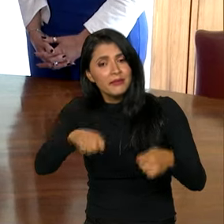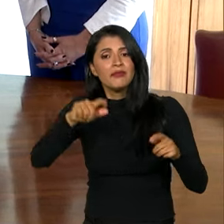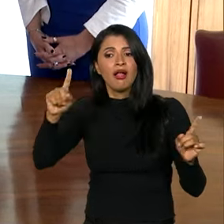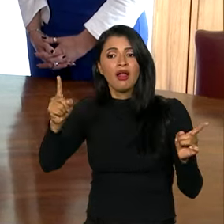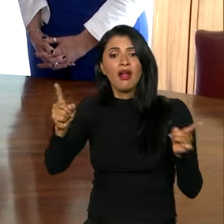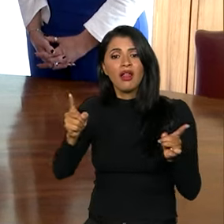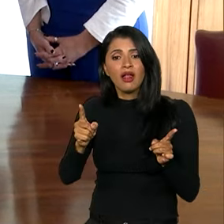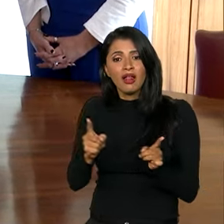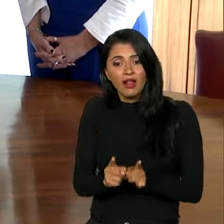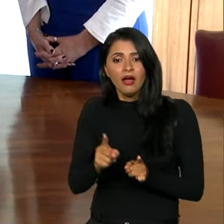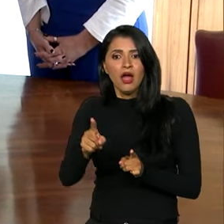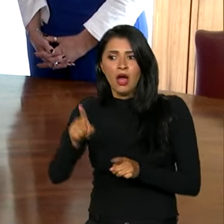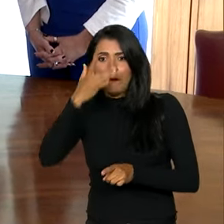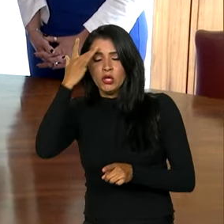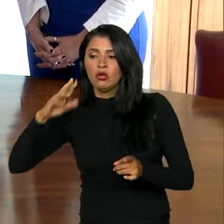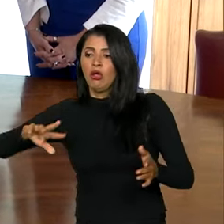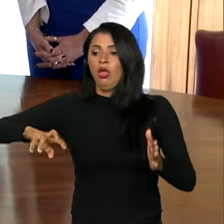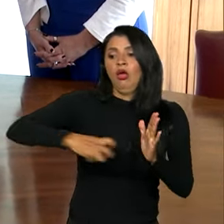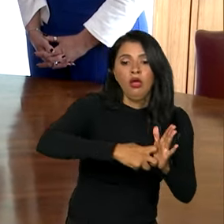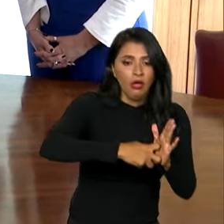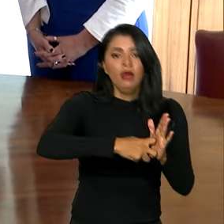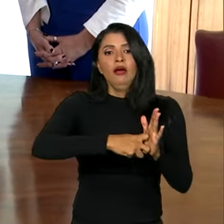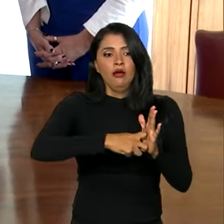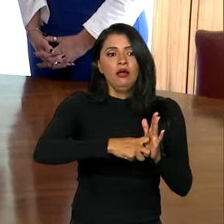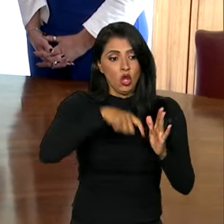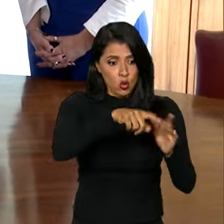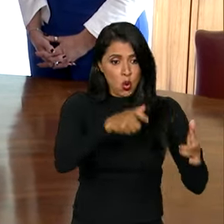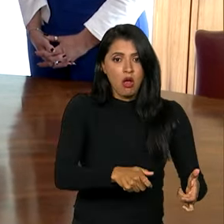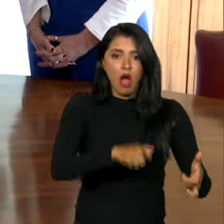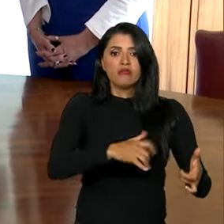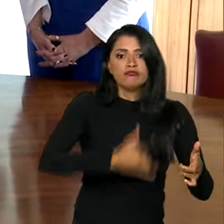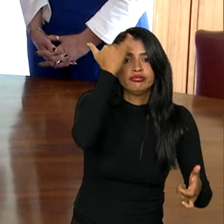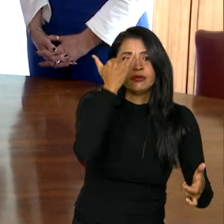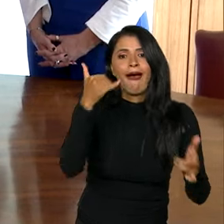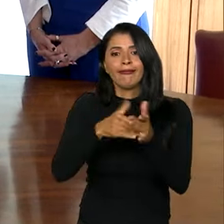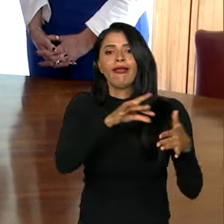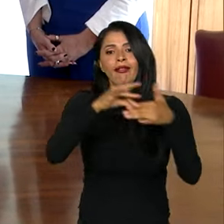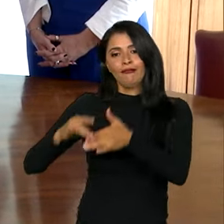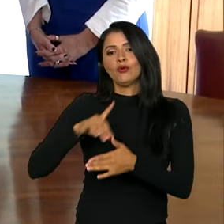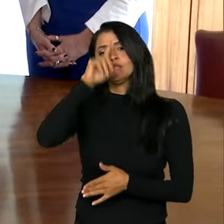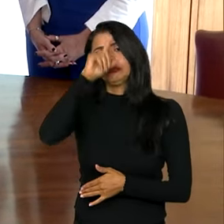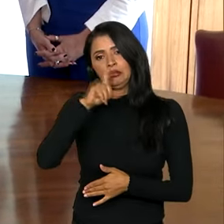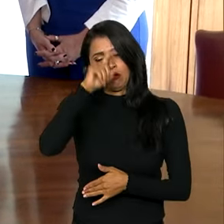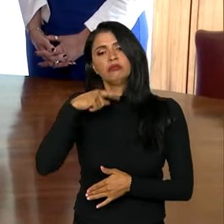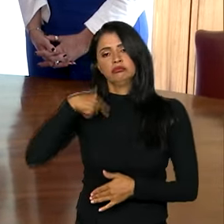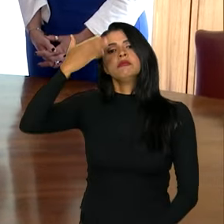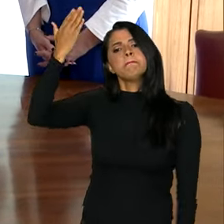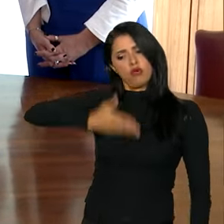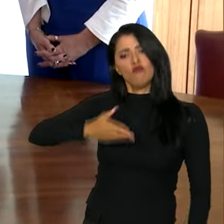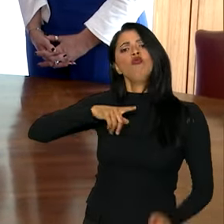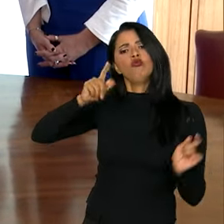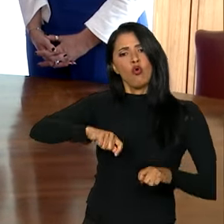diminuir o tempo que uma pessoa acidentada vai do local do acidente ao hospital. A gente provou que